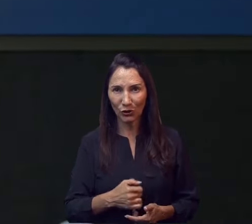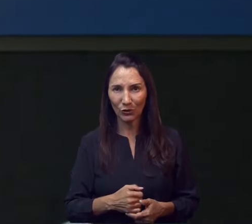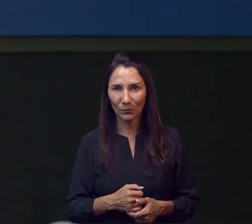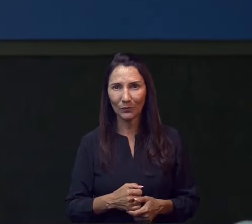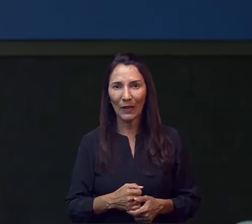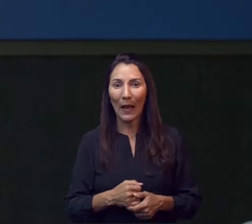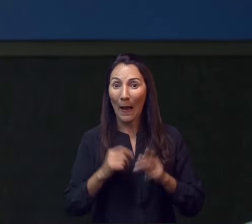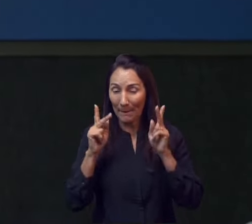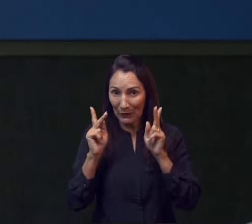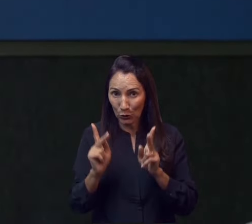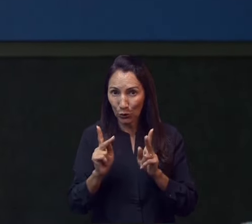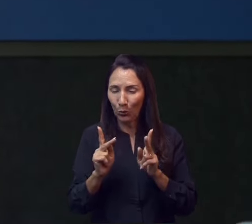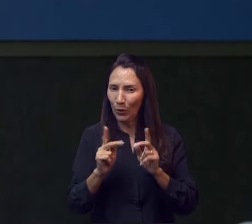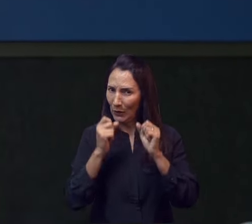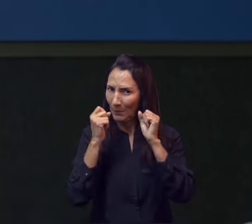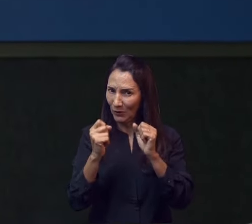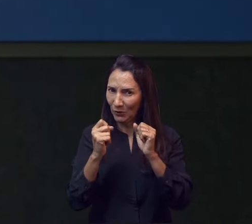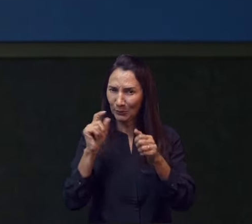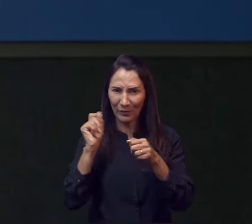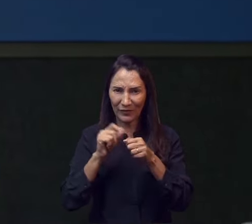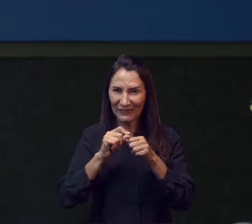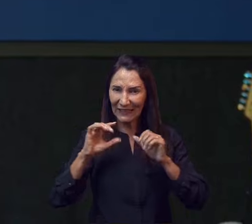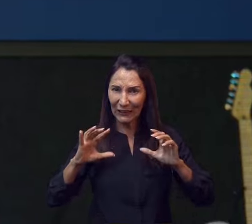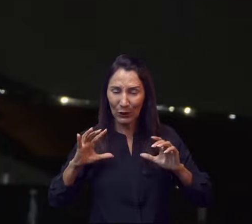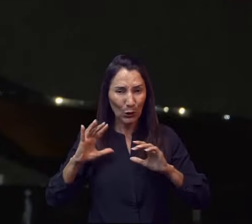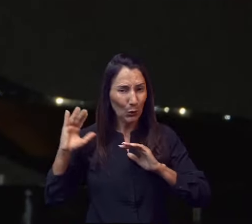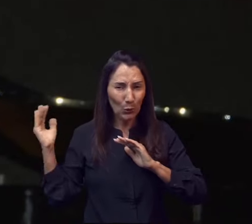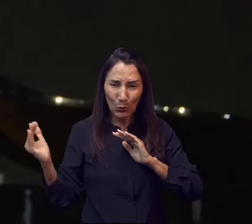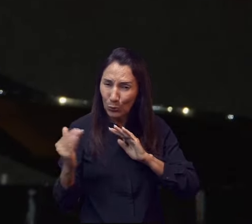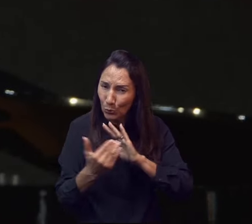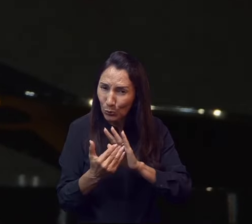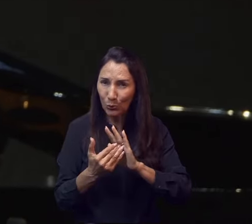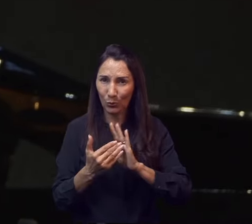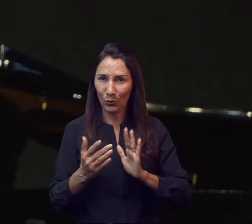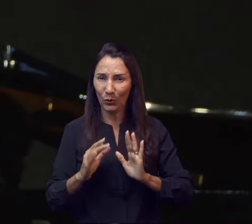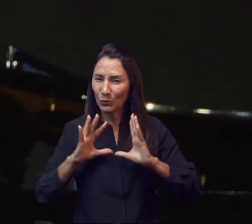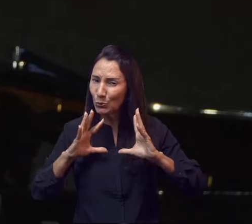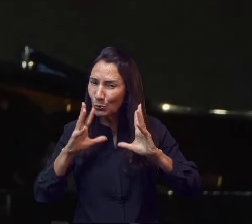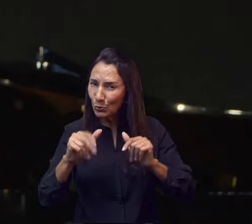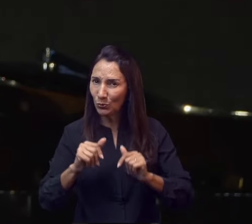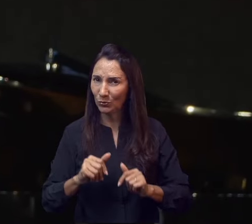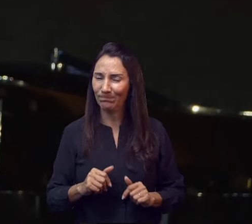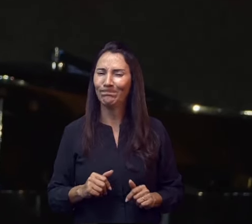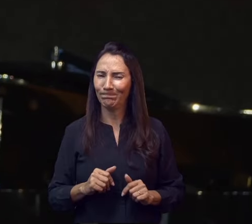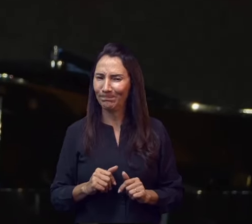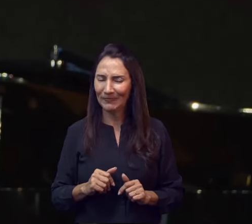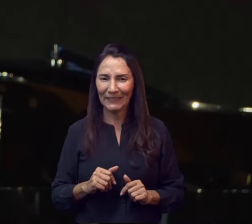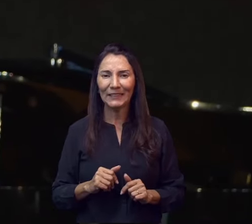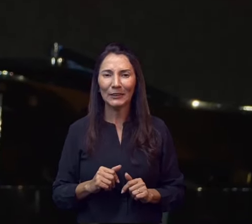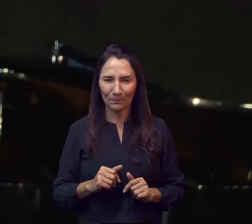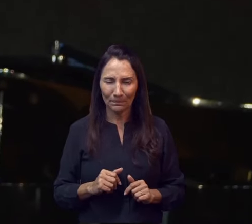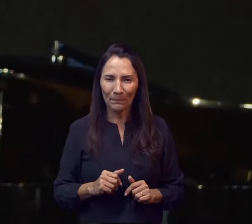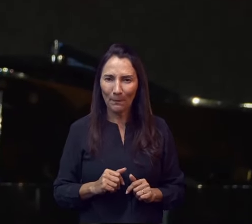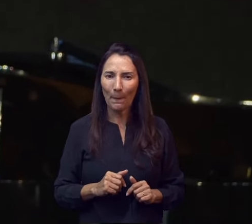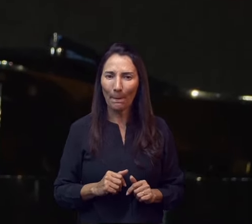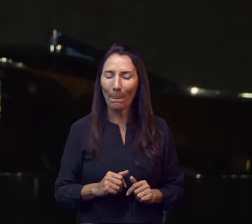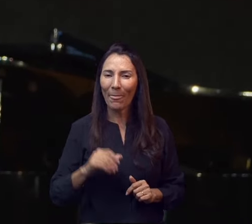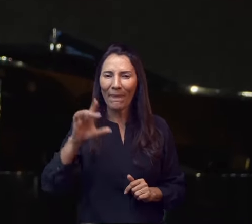tudo primeira dimensão que Deus faz completa completo